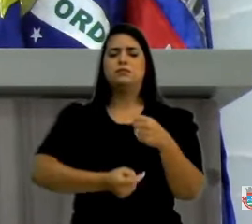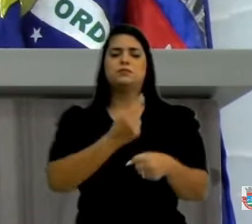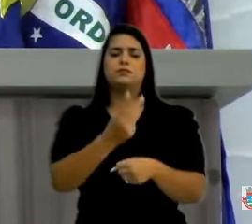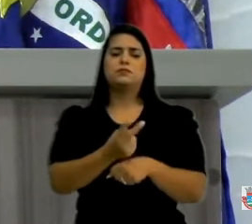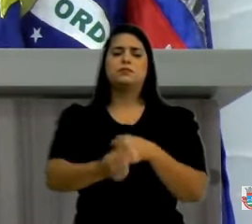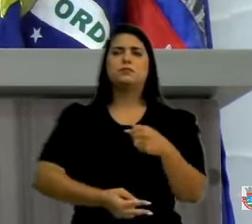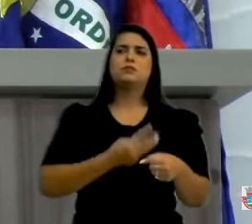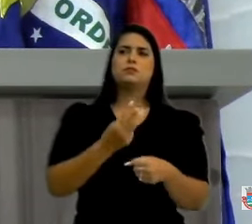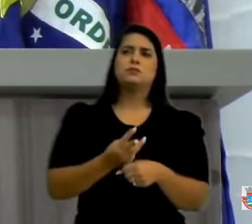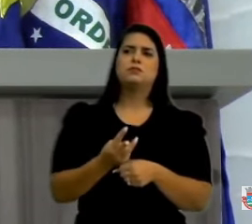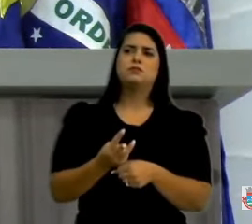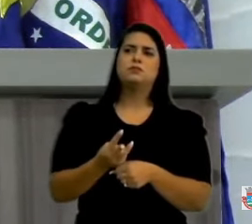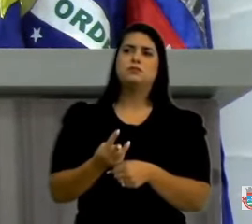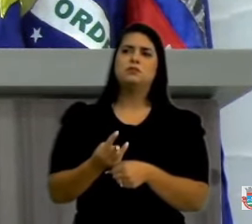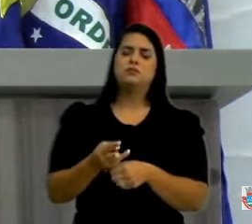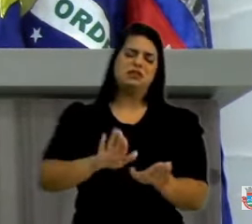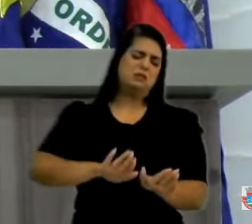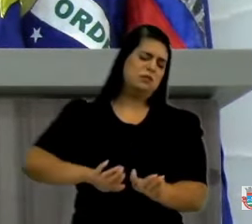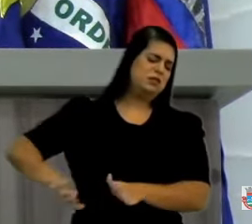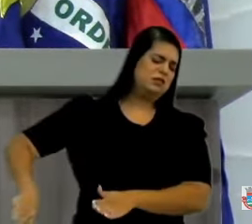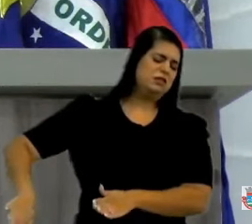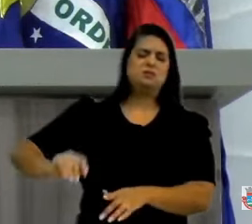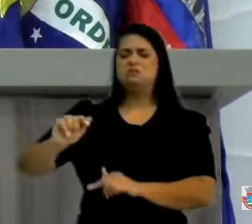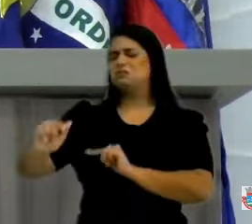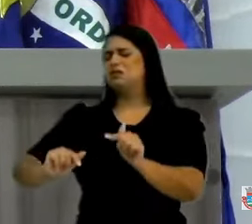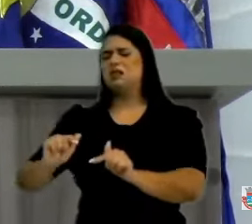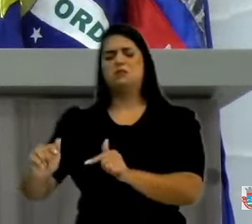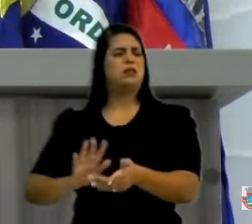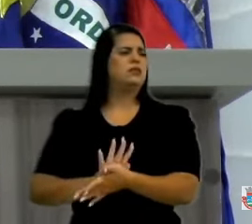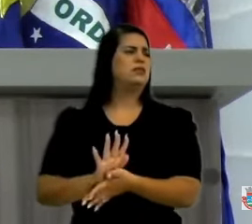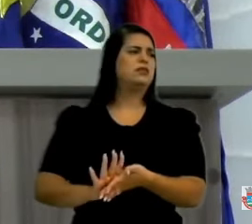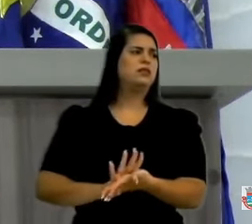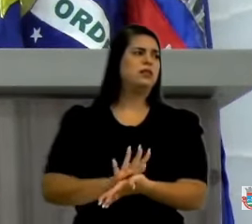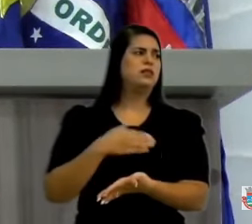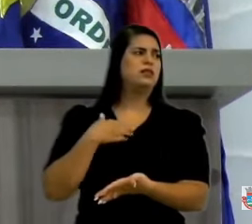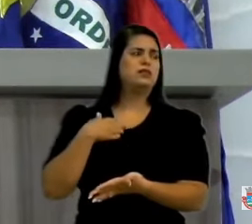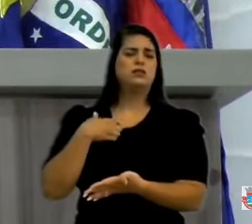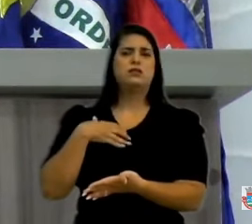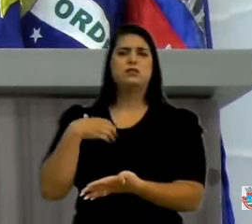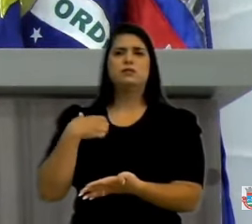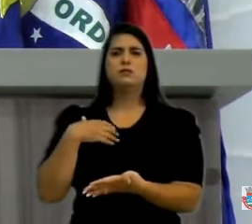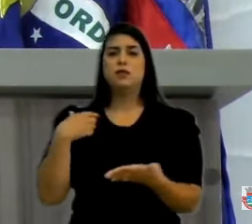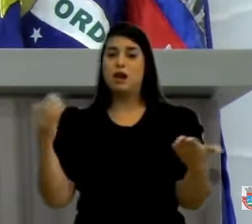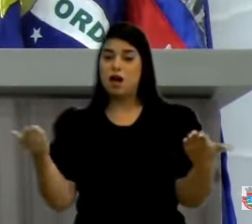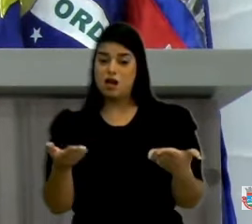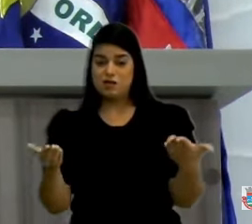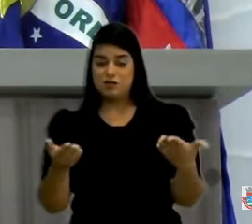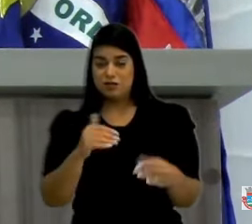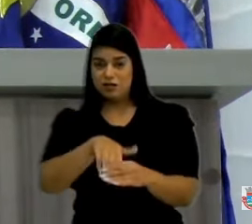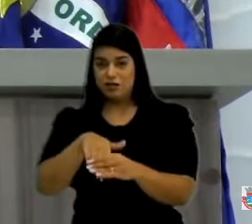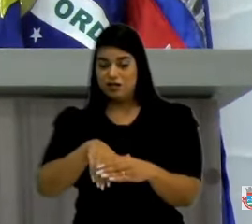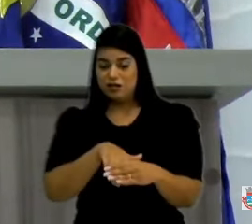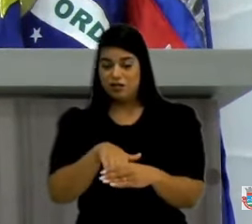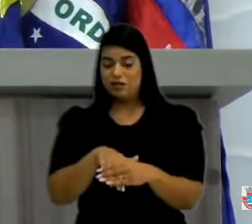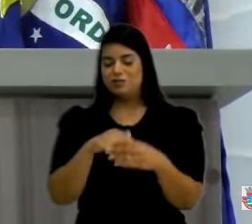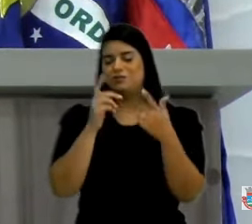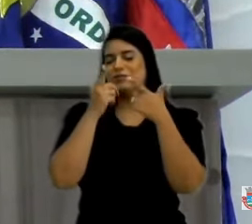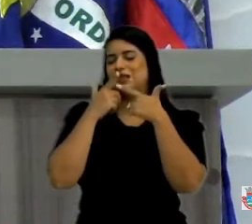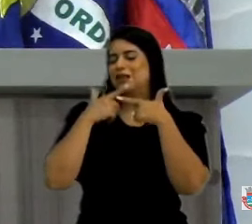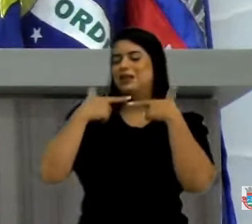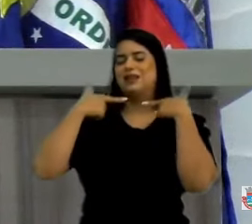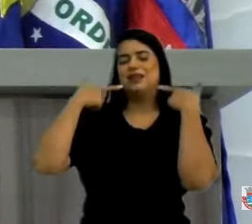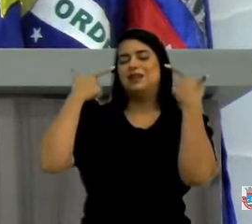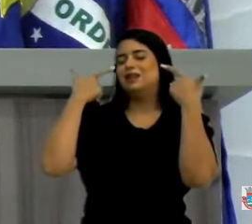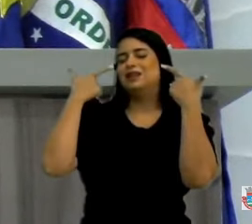afastado, não faz o seu trabalho que tem que ser feito. E esse ano, Ave Maria, o sorriso vai na